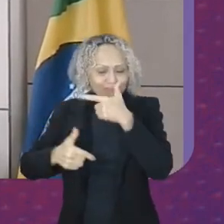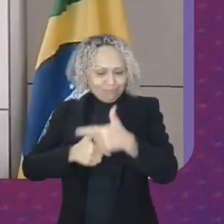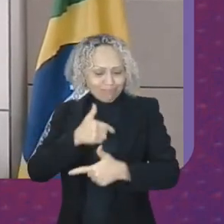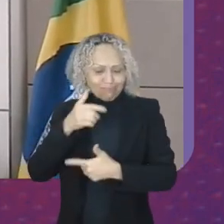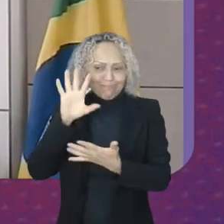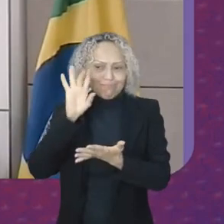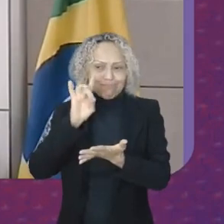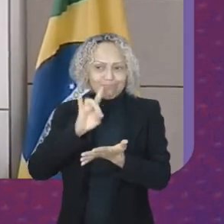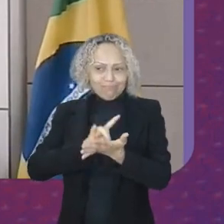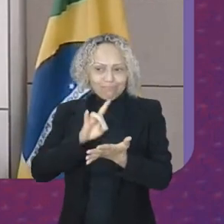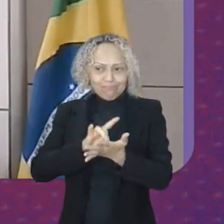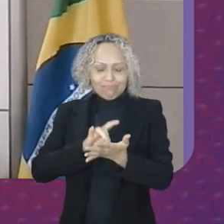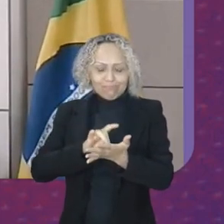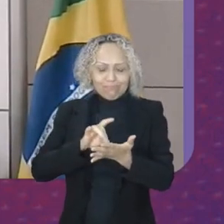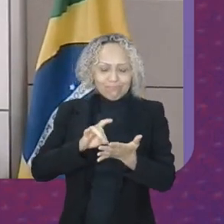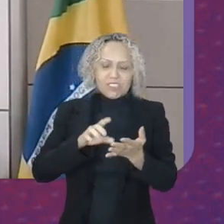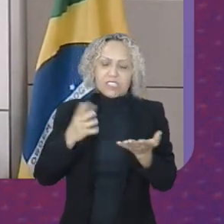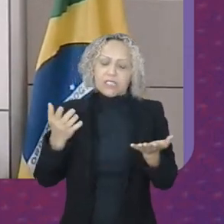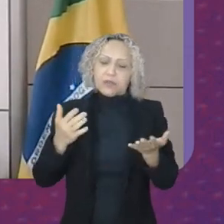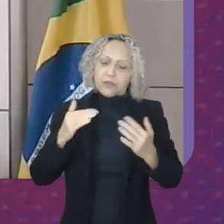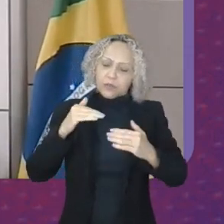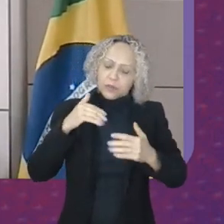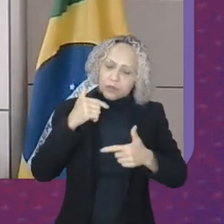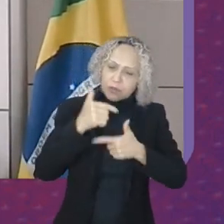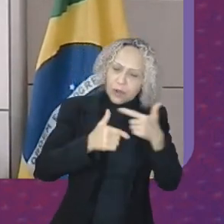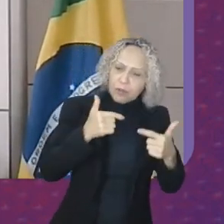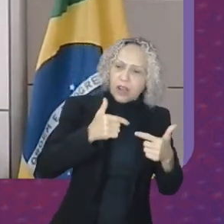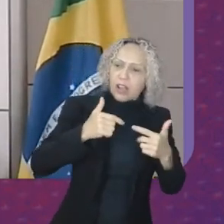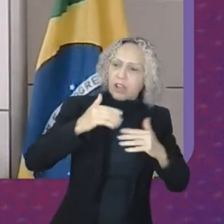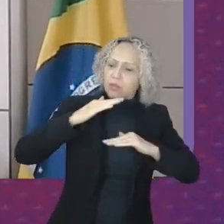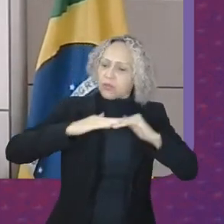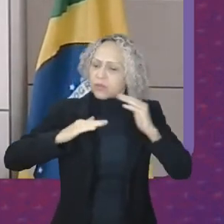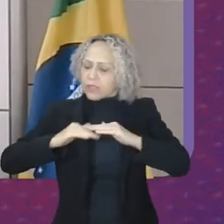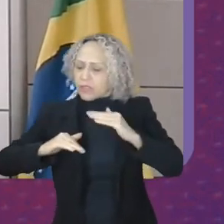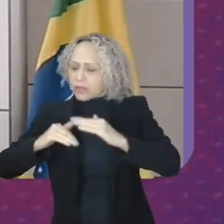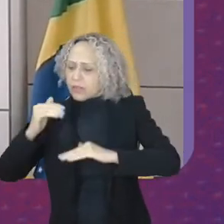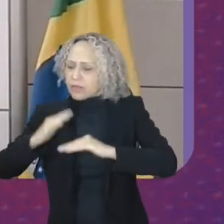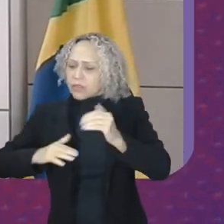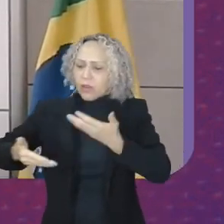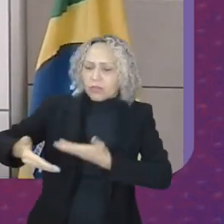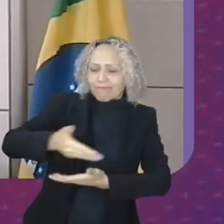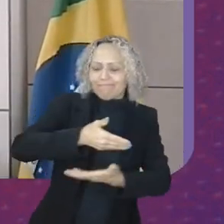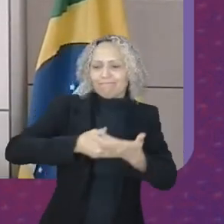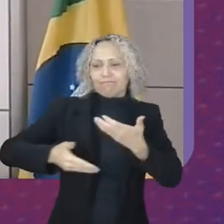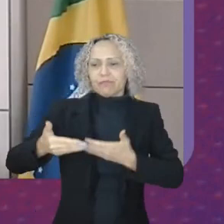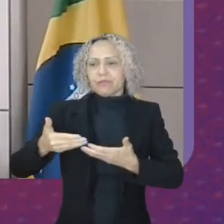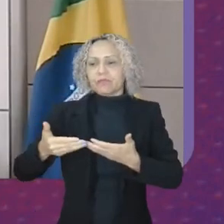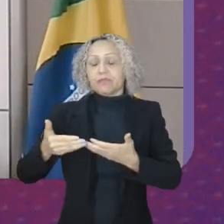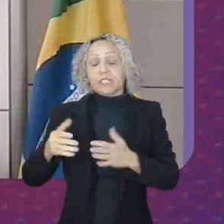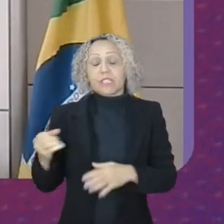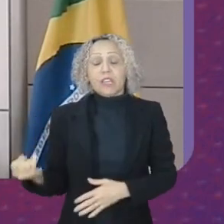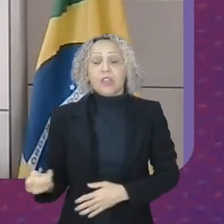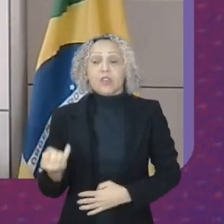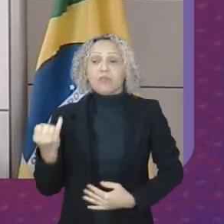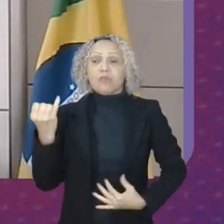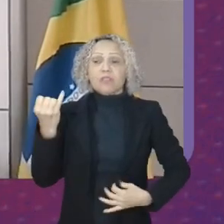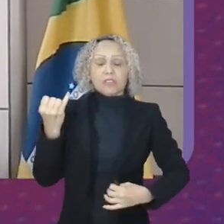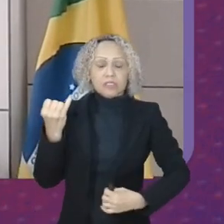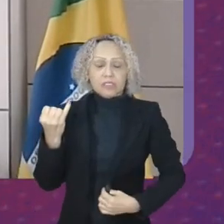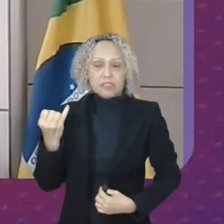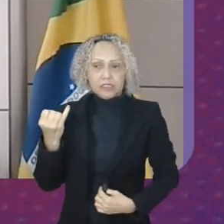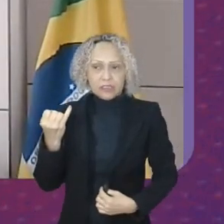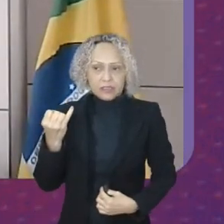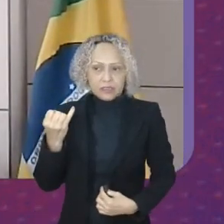né? ouvindo muito e recebendo aqui, mas é muito importante também que no